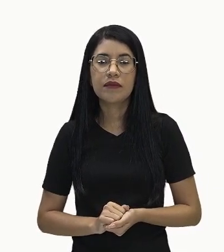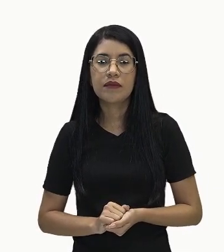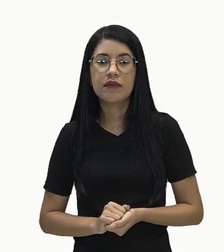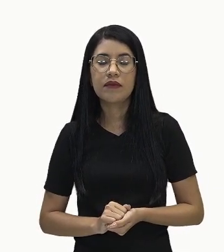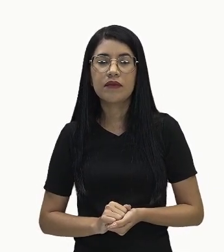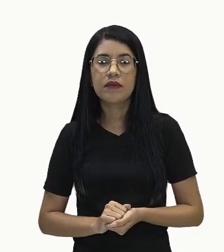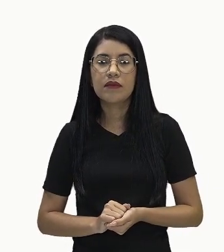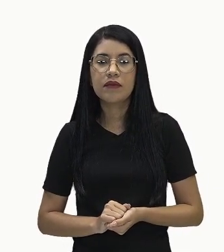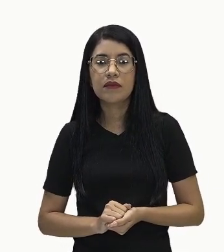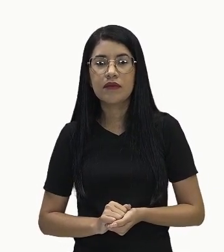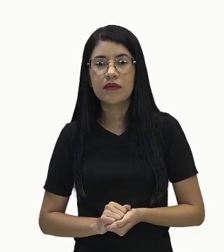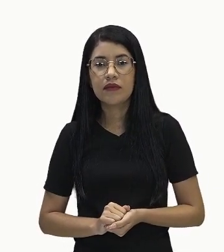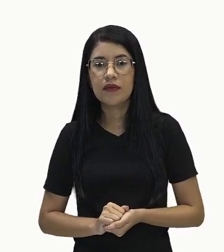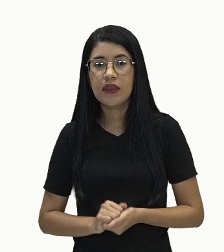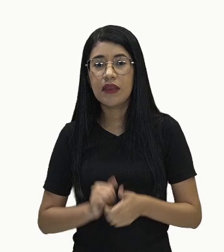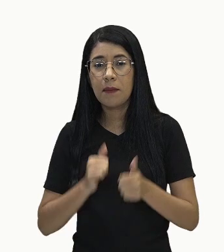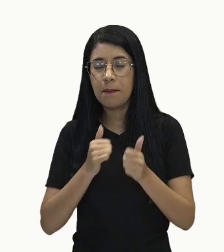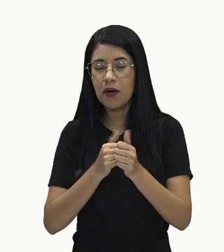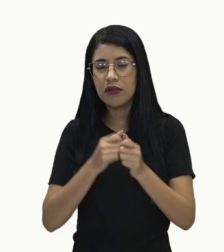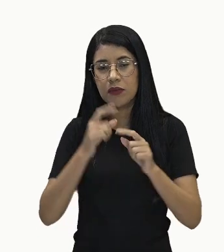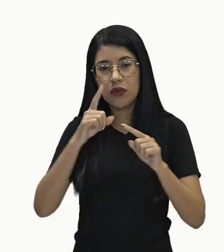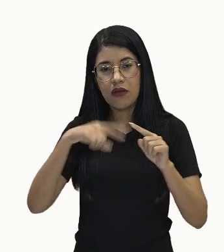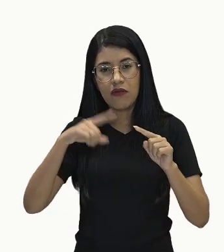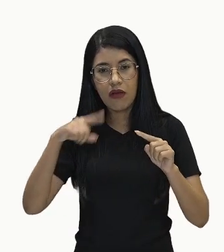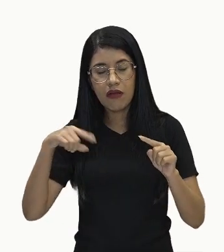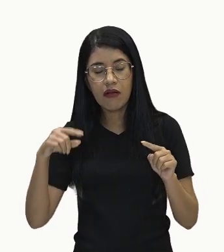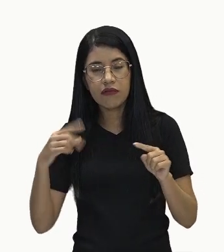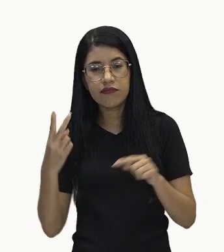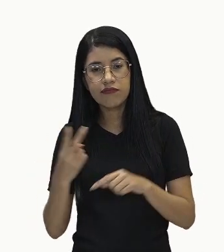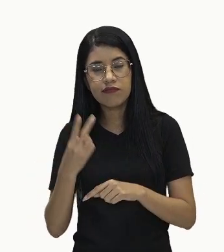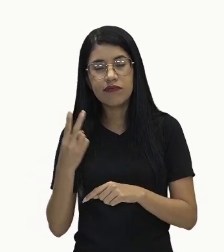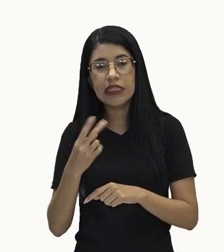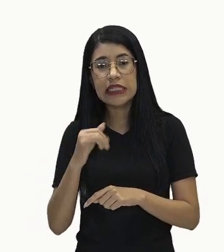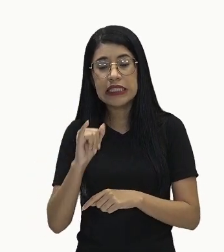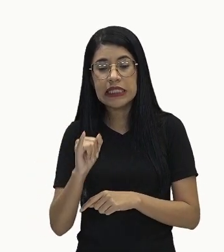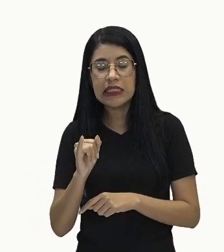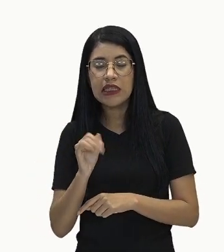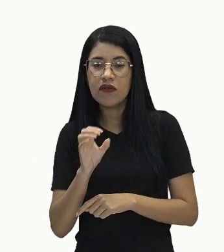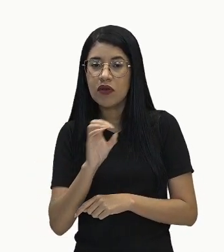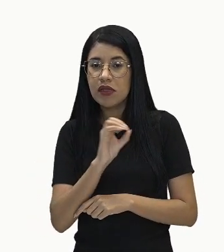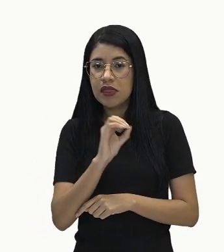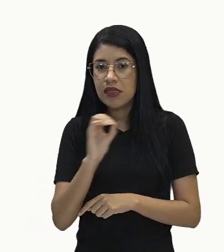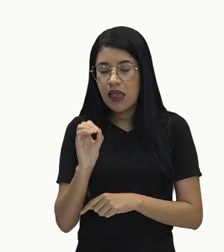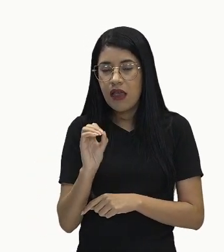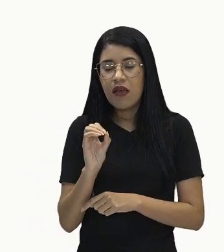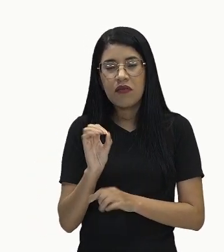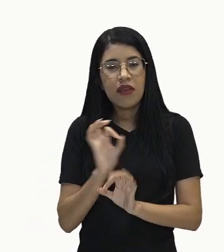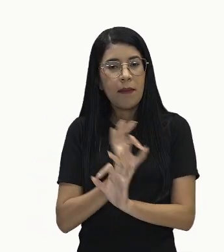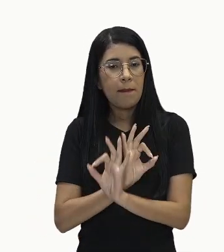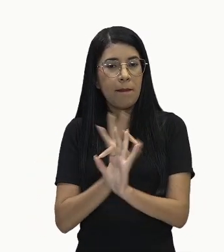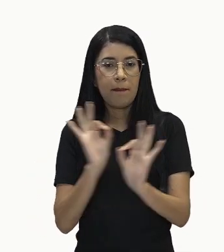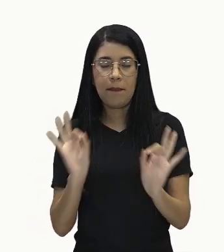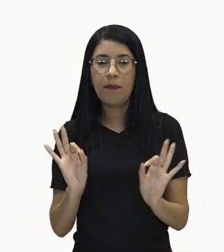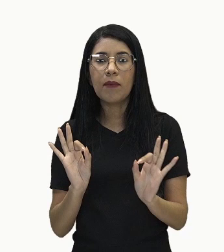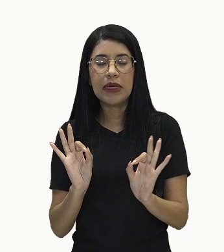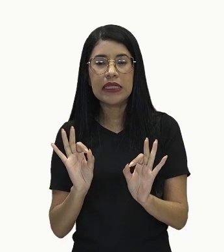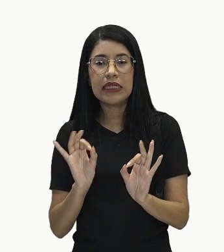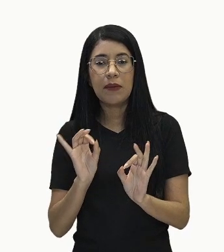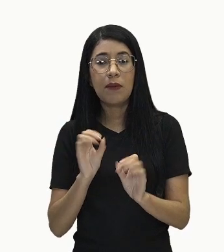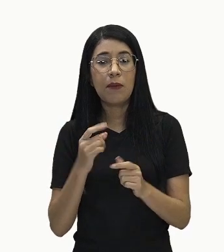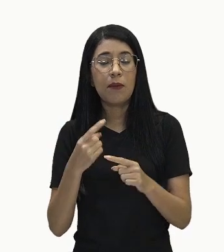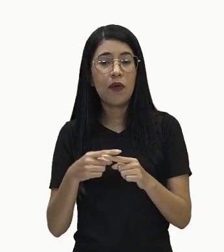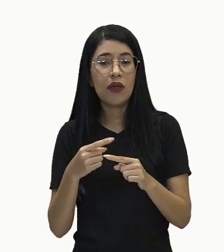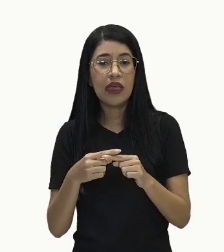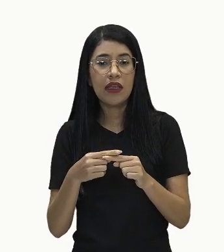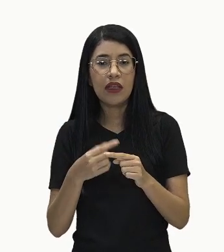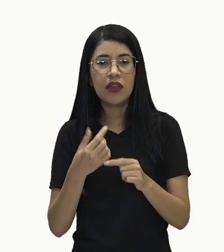né, a análise de dados está próximo da regularidade, da média, né, da variância.